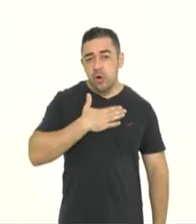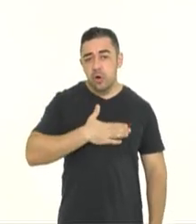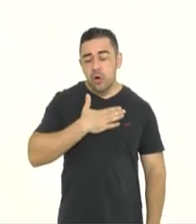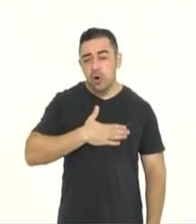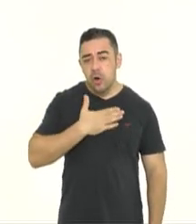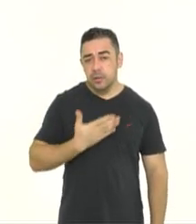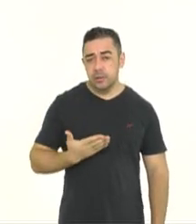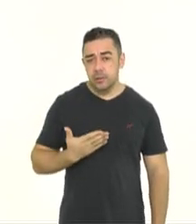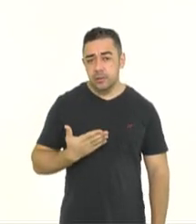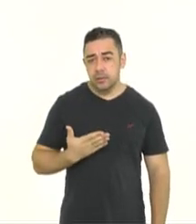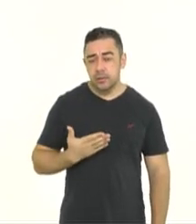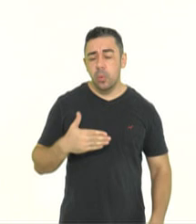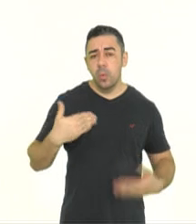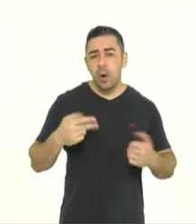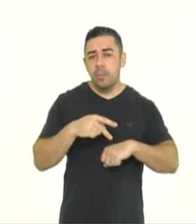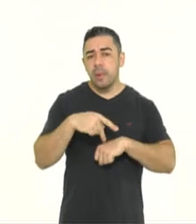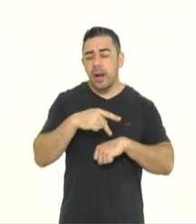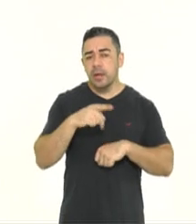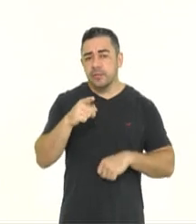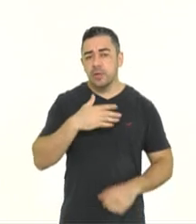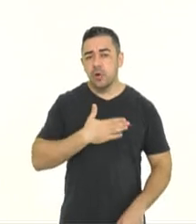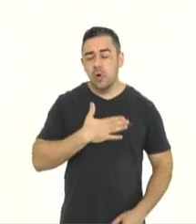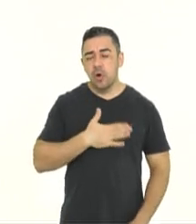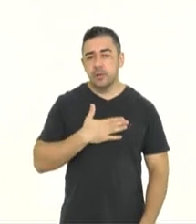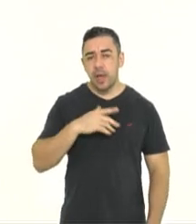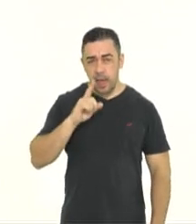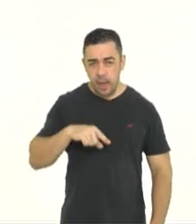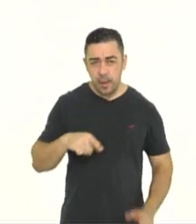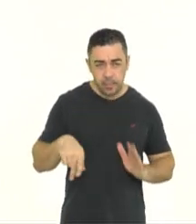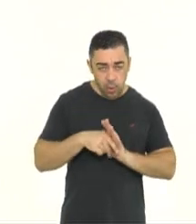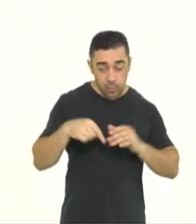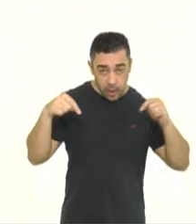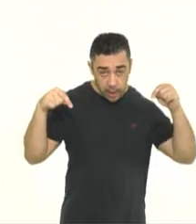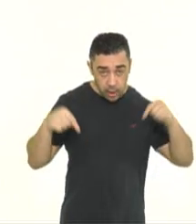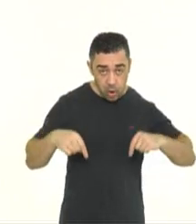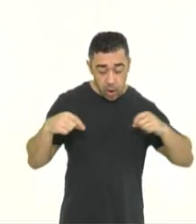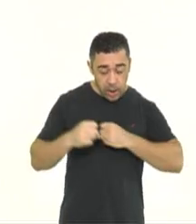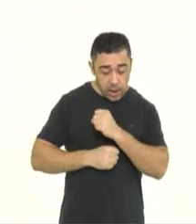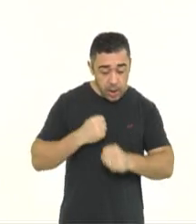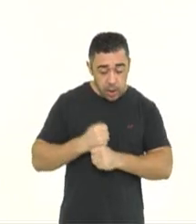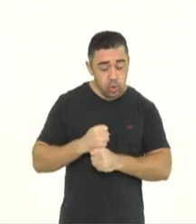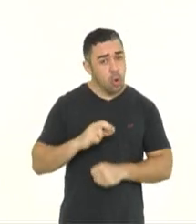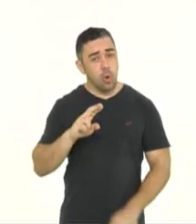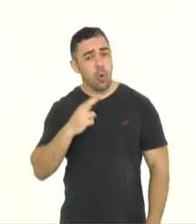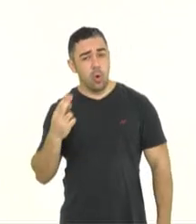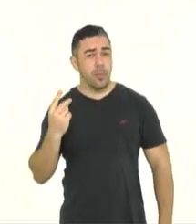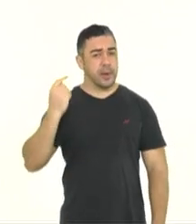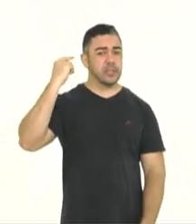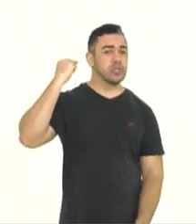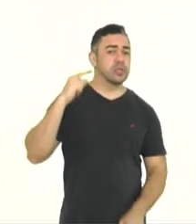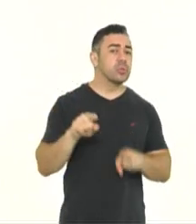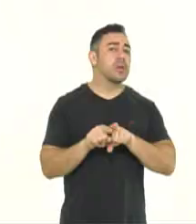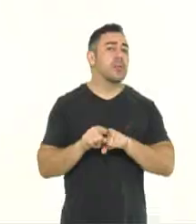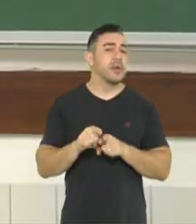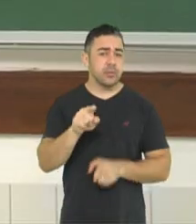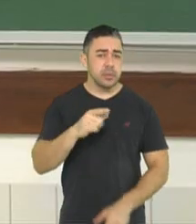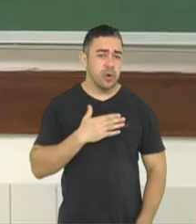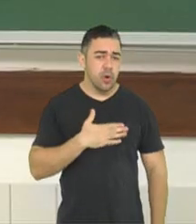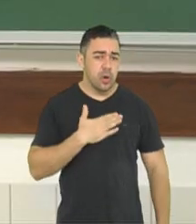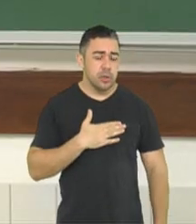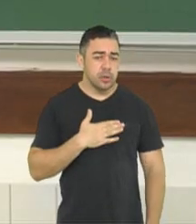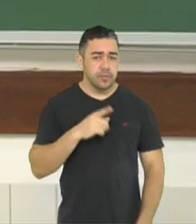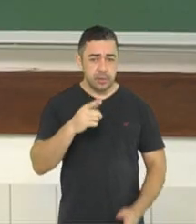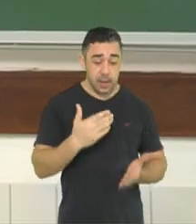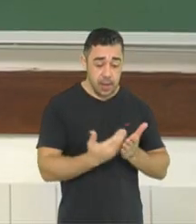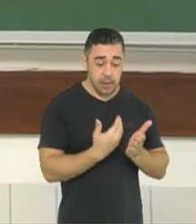playlist? Você já pensou nisso? Eles são todos desta década ou são mais antigos também? Então, pega o